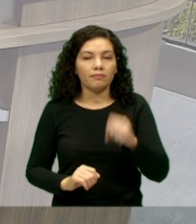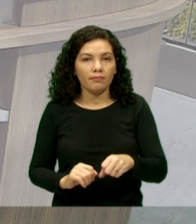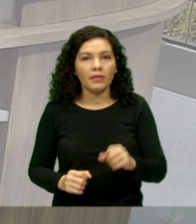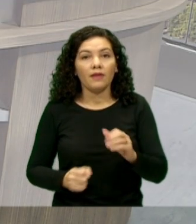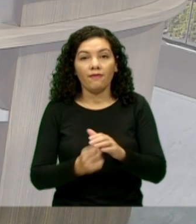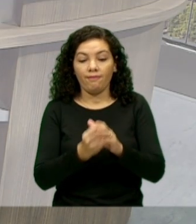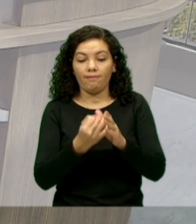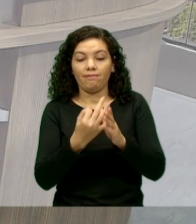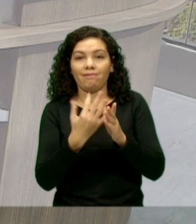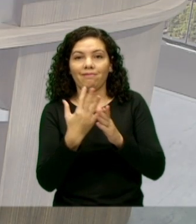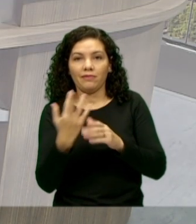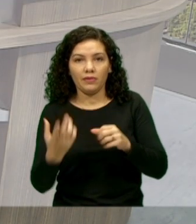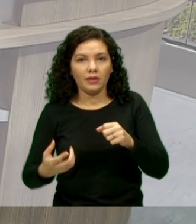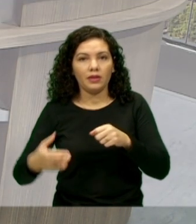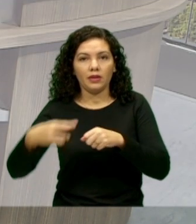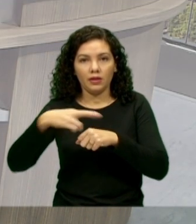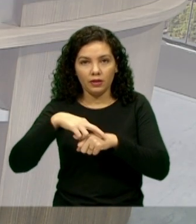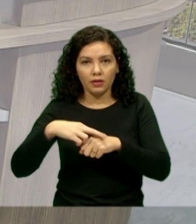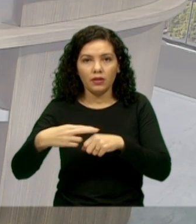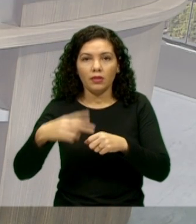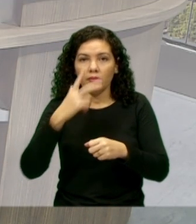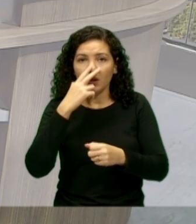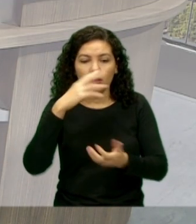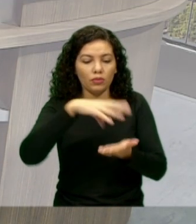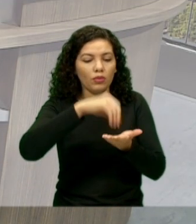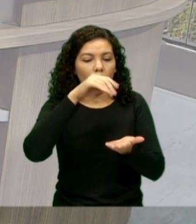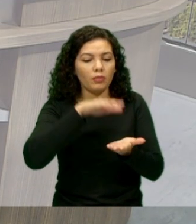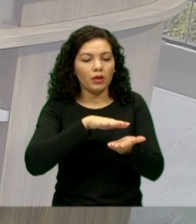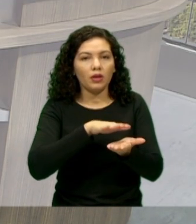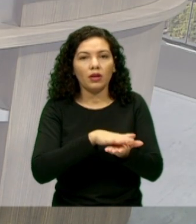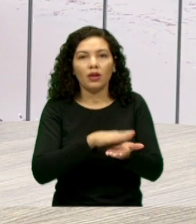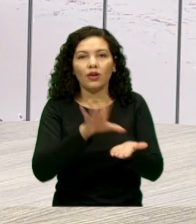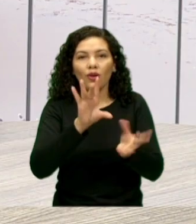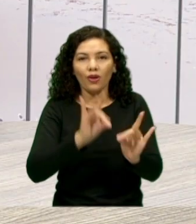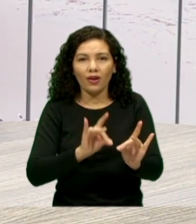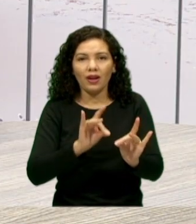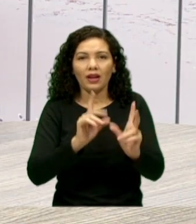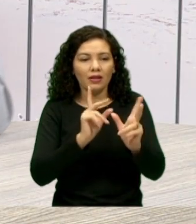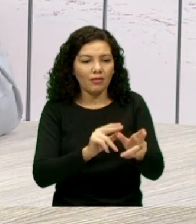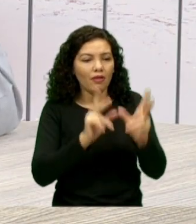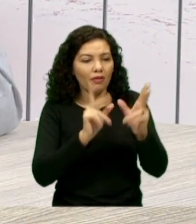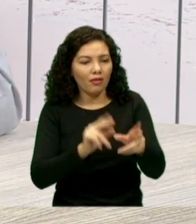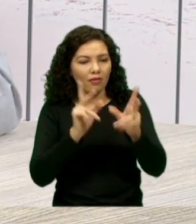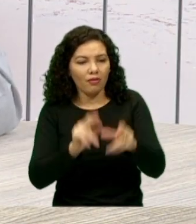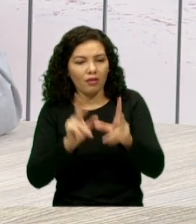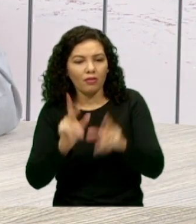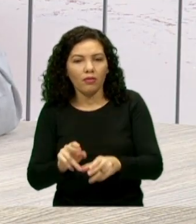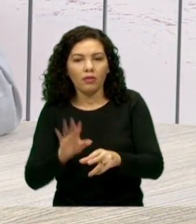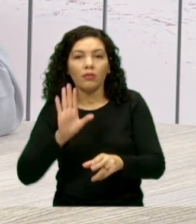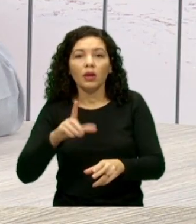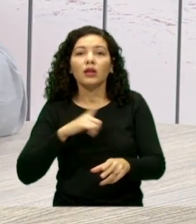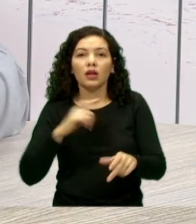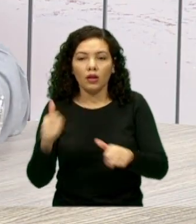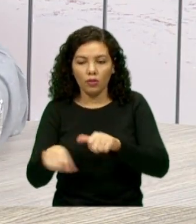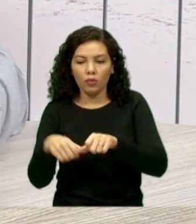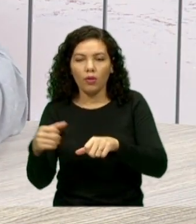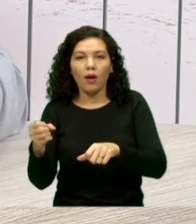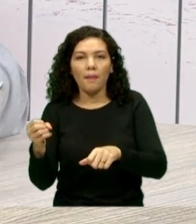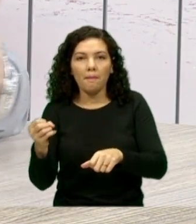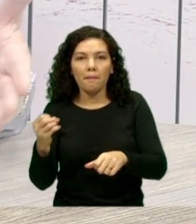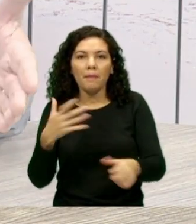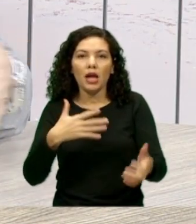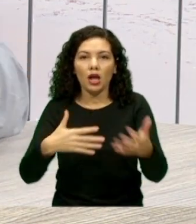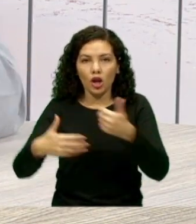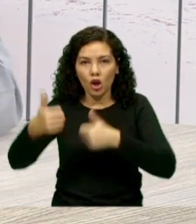Várias dessas reprovações é quase um copia e cola. Mas algumas coisas melhoraram nessa relação. Primeiro que,